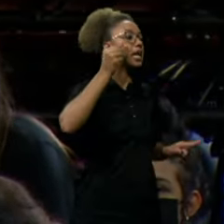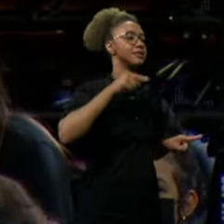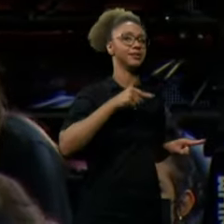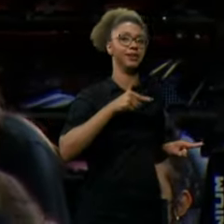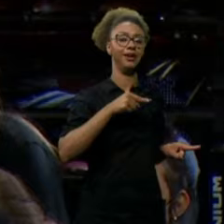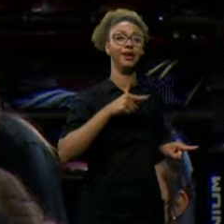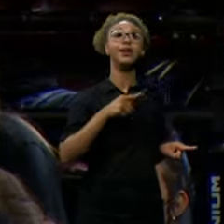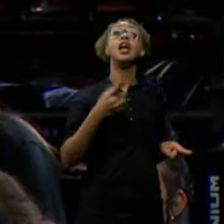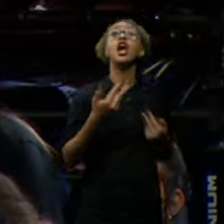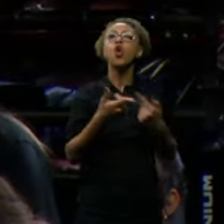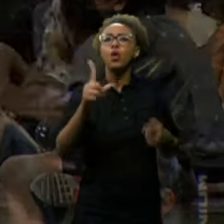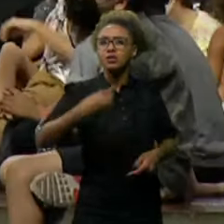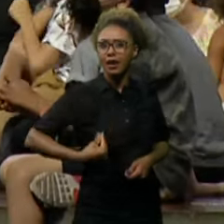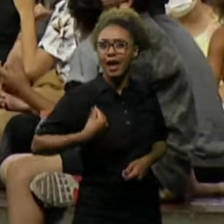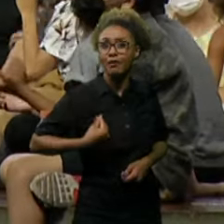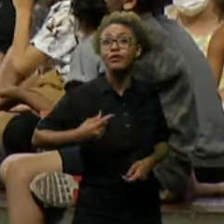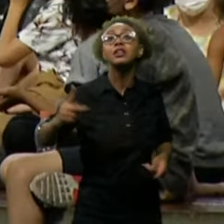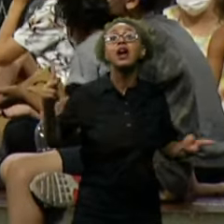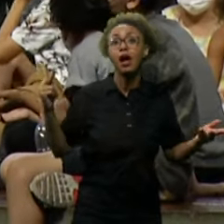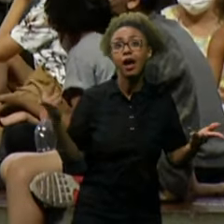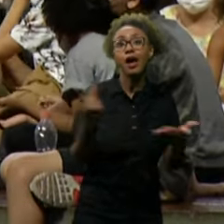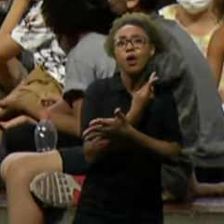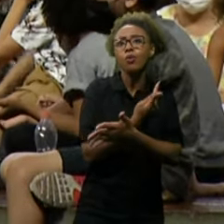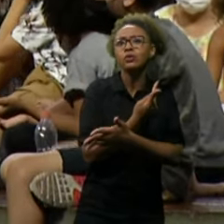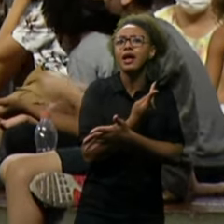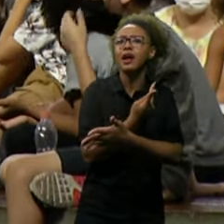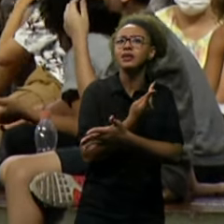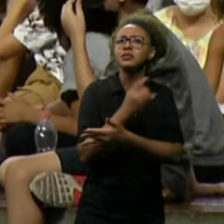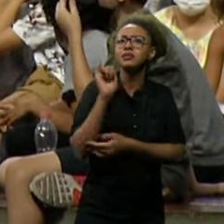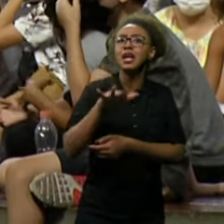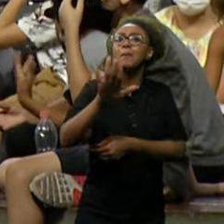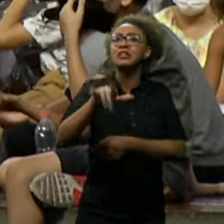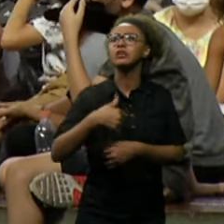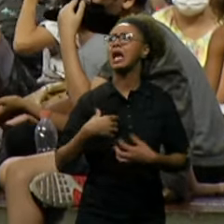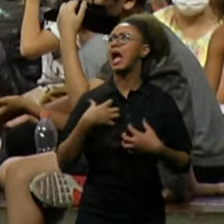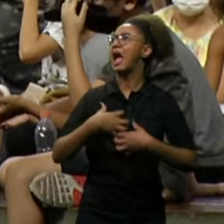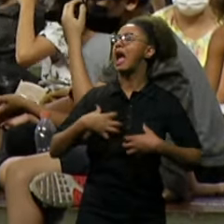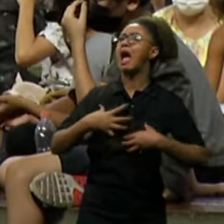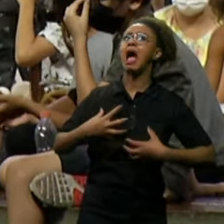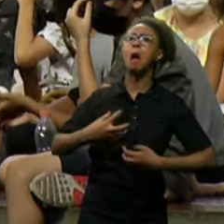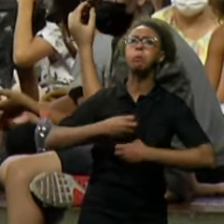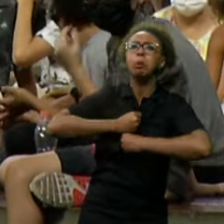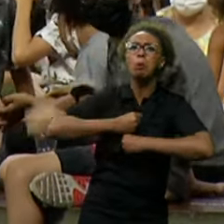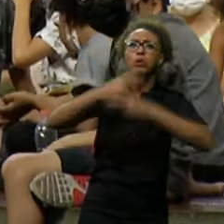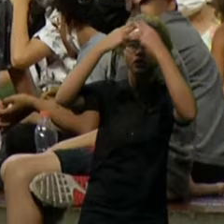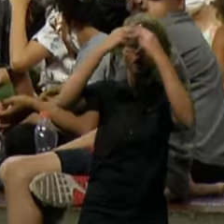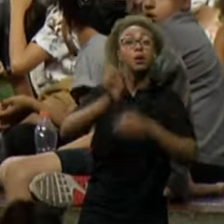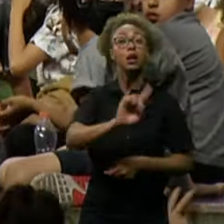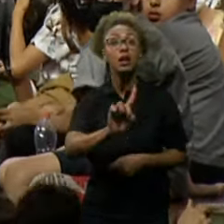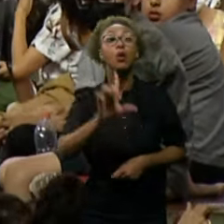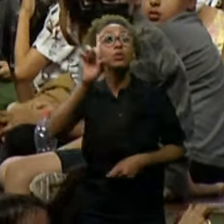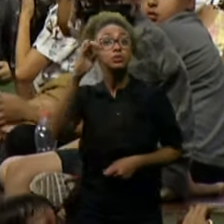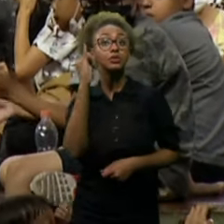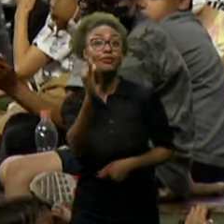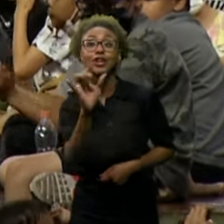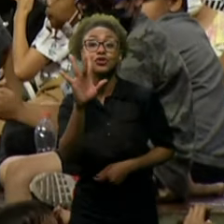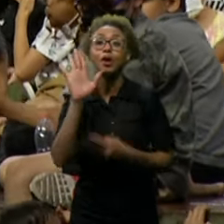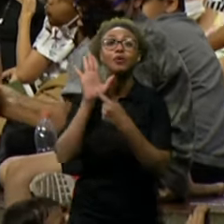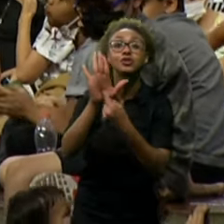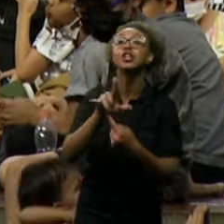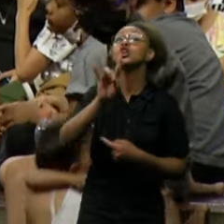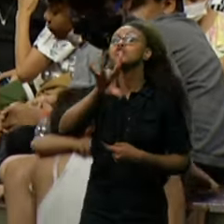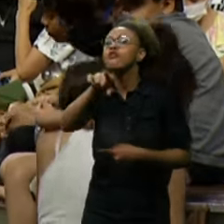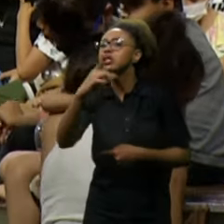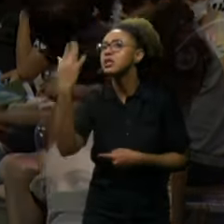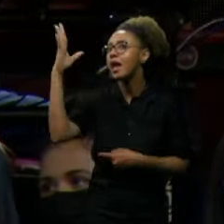tem coisa na tua vida que tu só vai passar e Deus vai permitir passar e tu não vai morrer nessa área nessa prova nessa dor ré Deus dizendo assim é